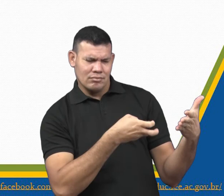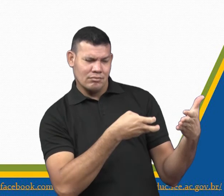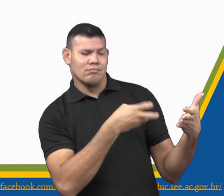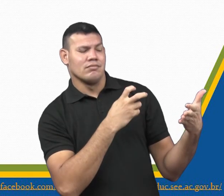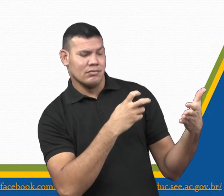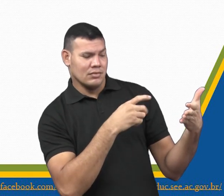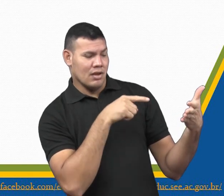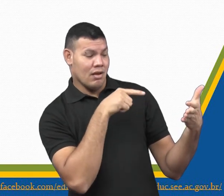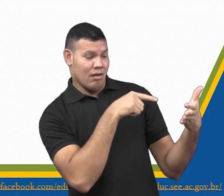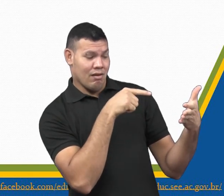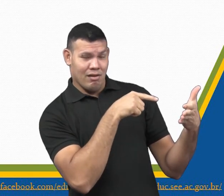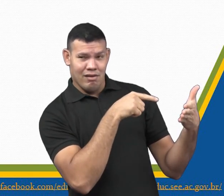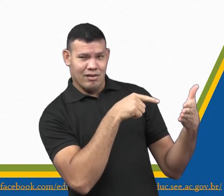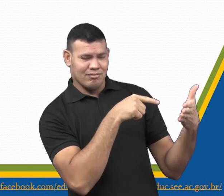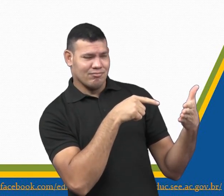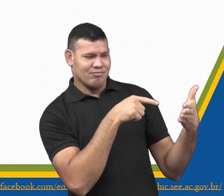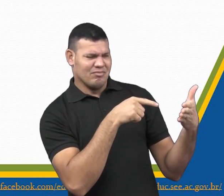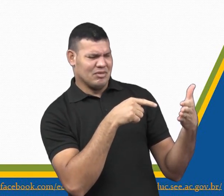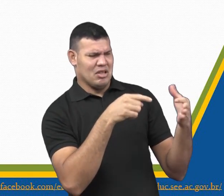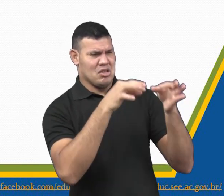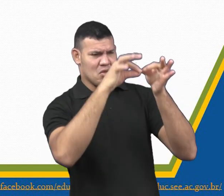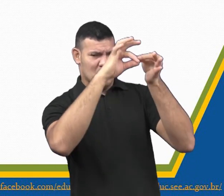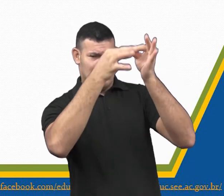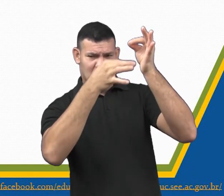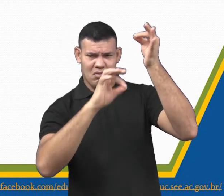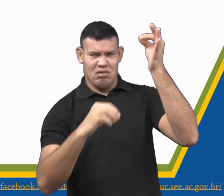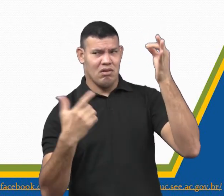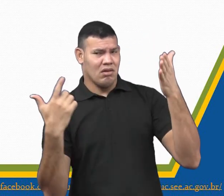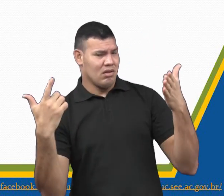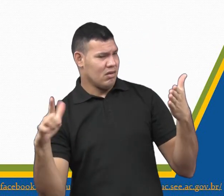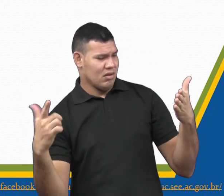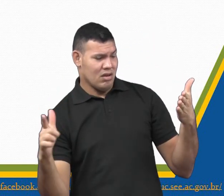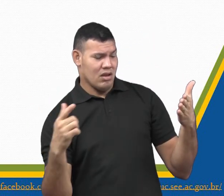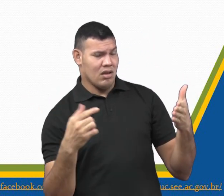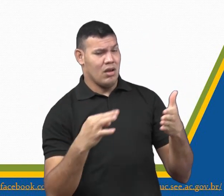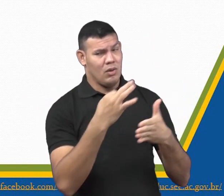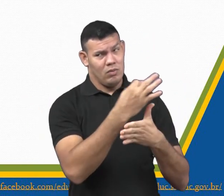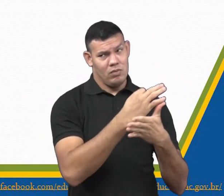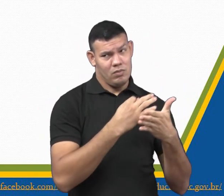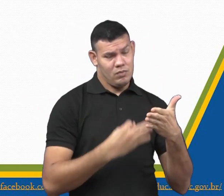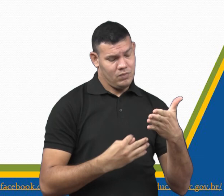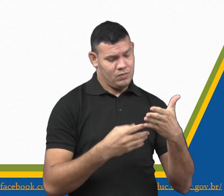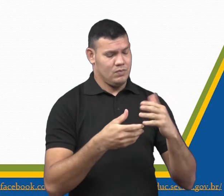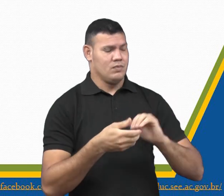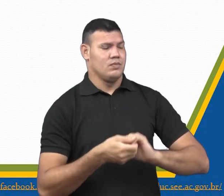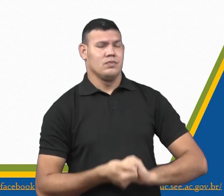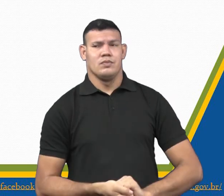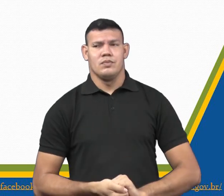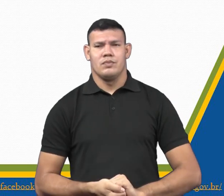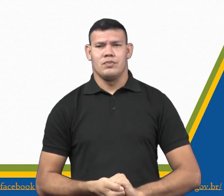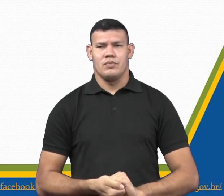atento, deve ter percebido também que há uma incoerência dentro do texto, quando ele disse,